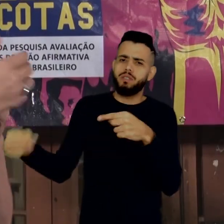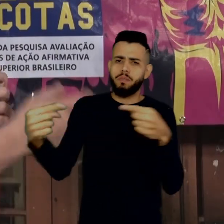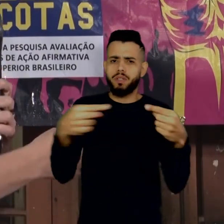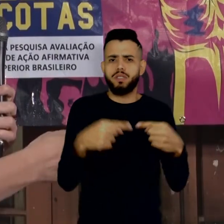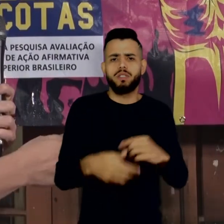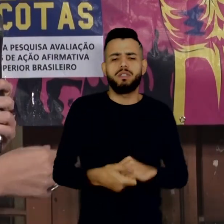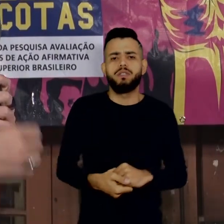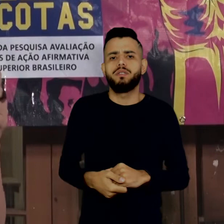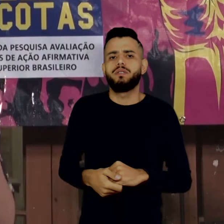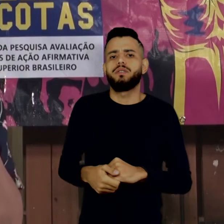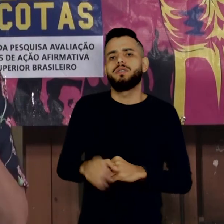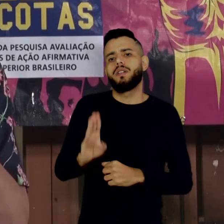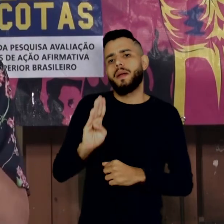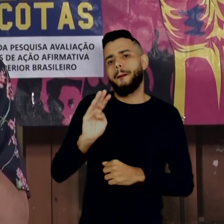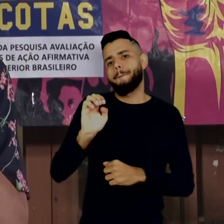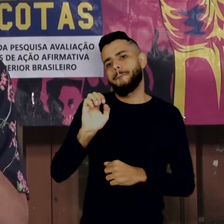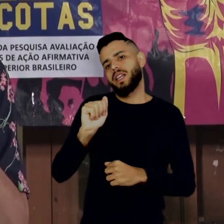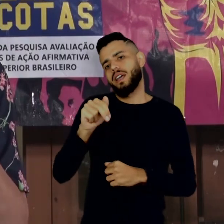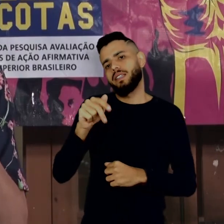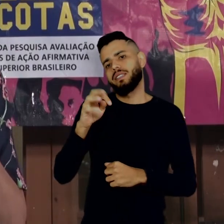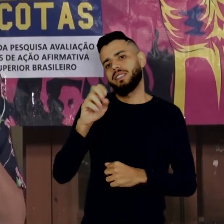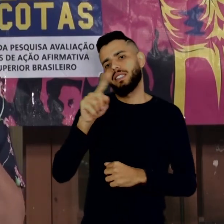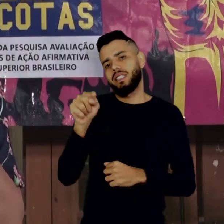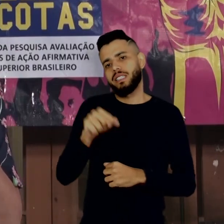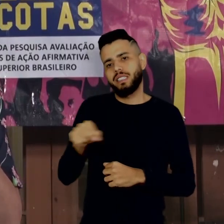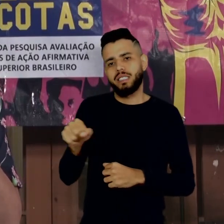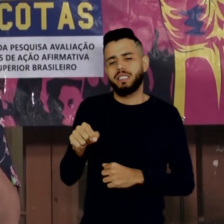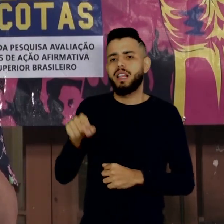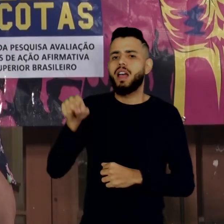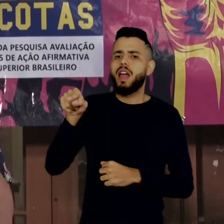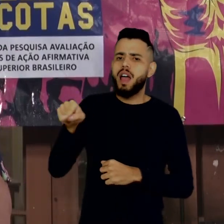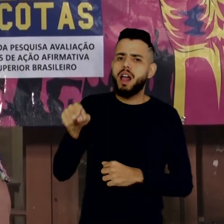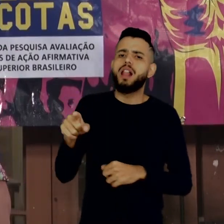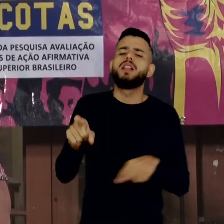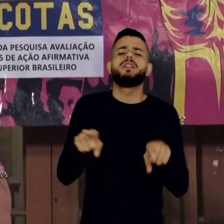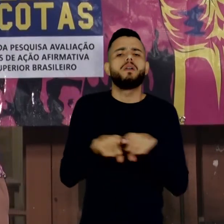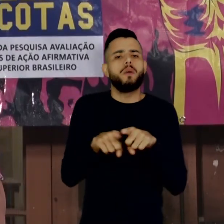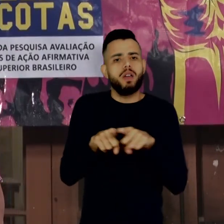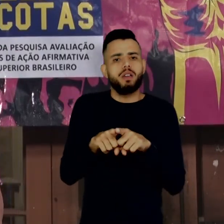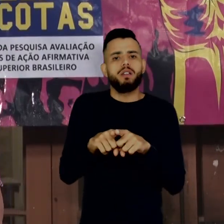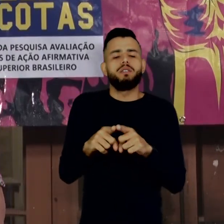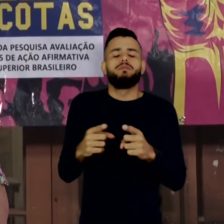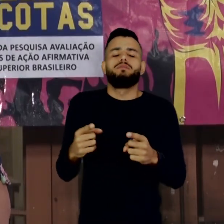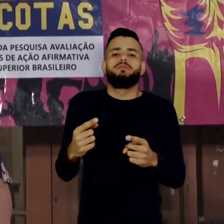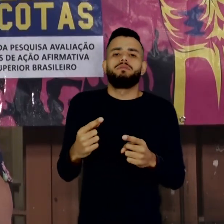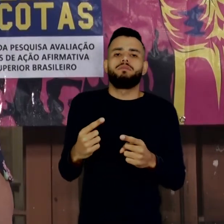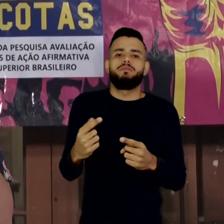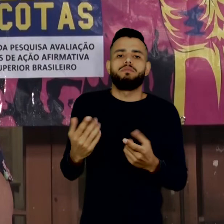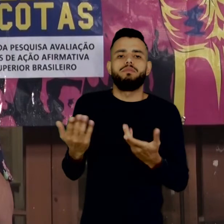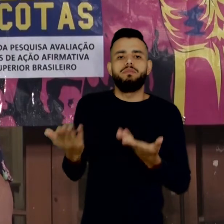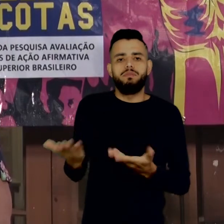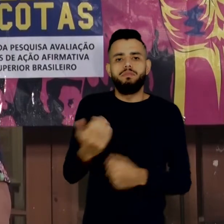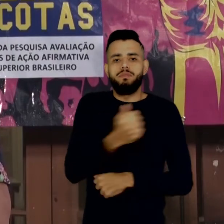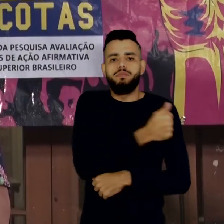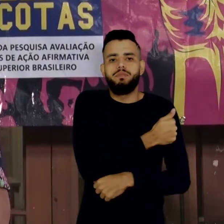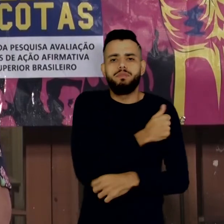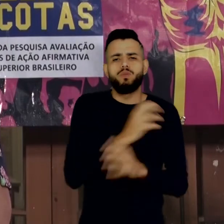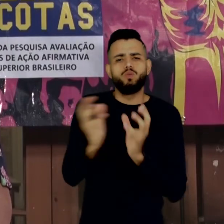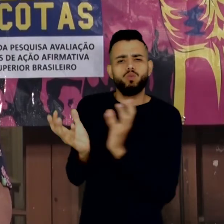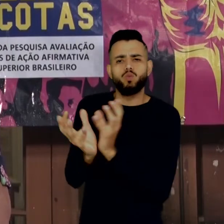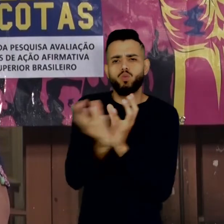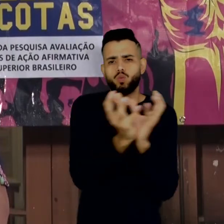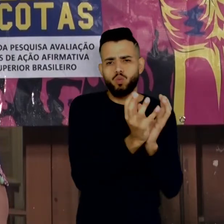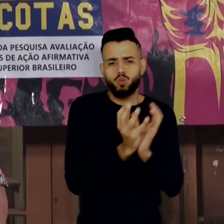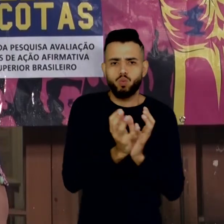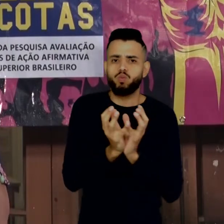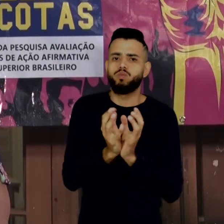gente, e a Beatriz também, que vai trazer aqui estudante dos coletivos estudantis, que